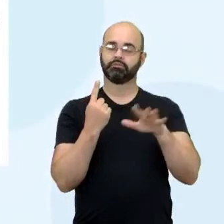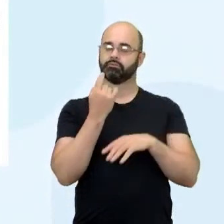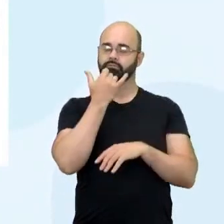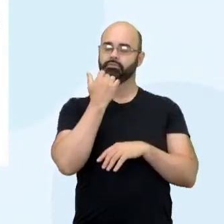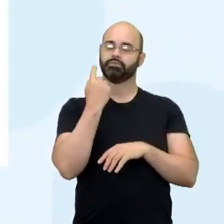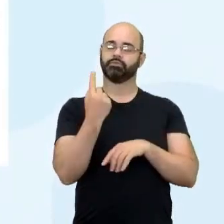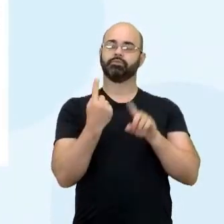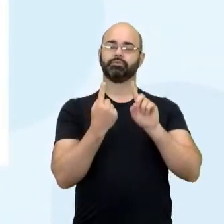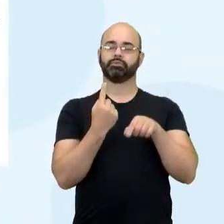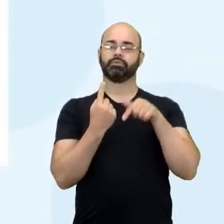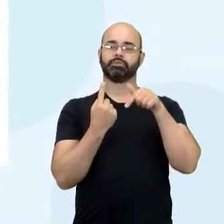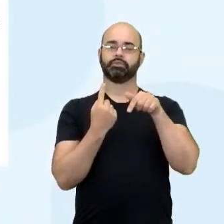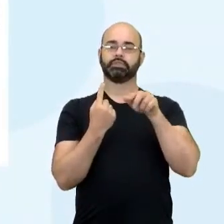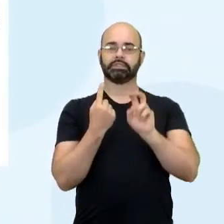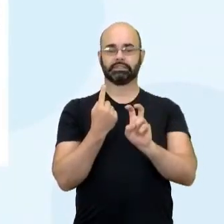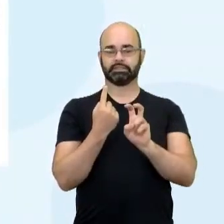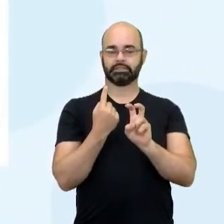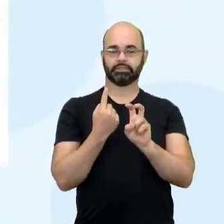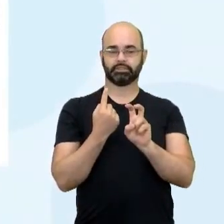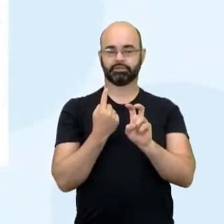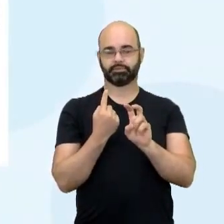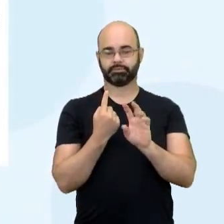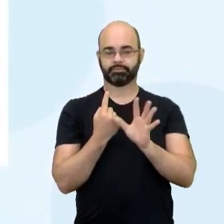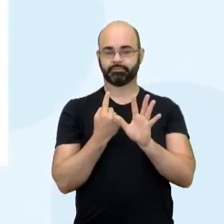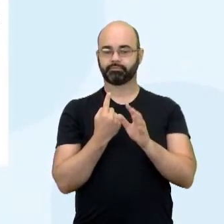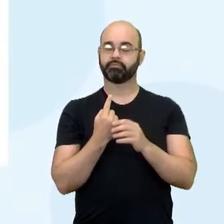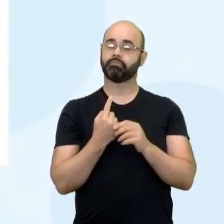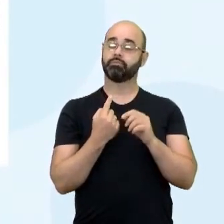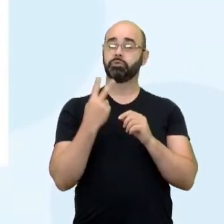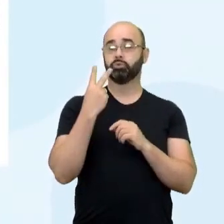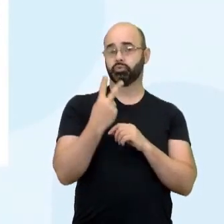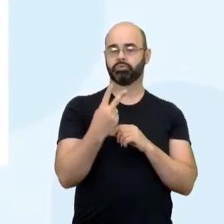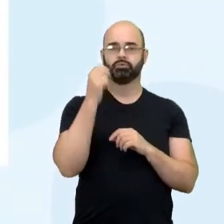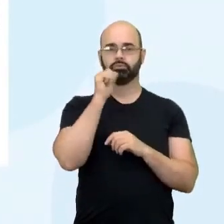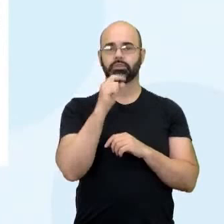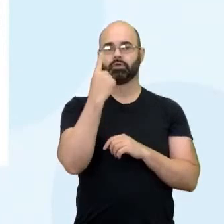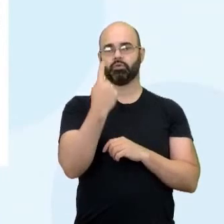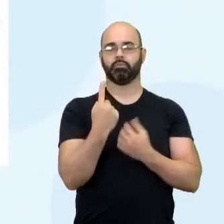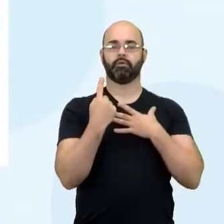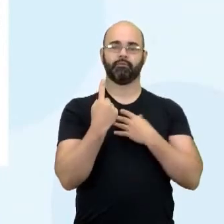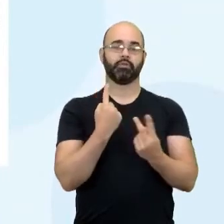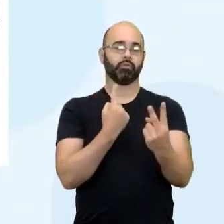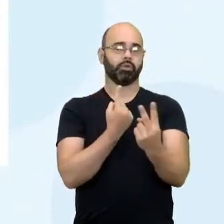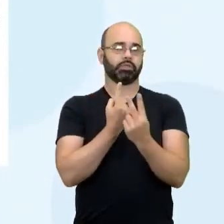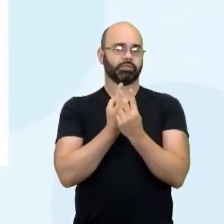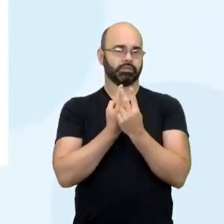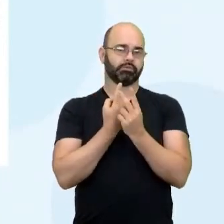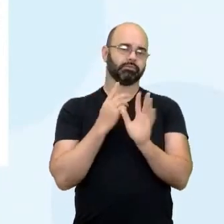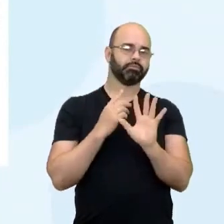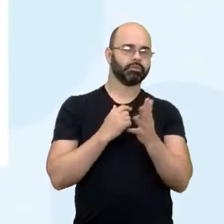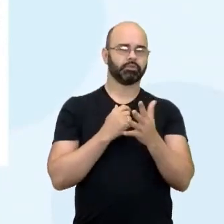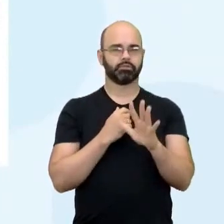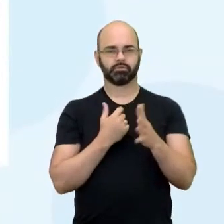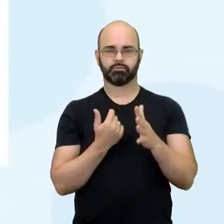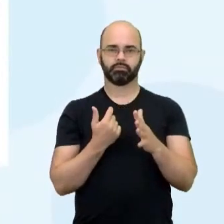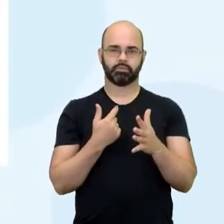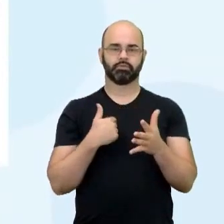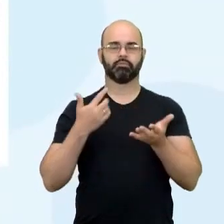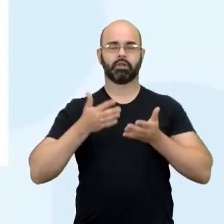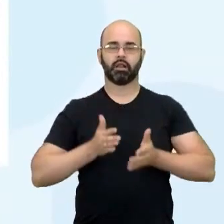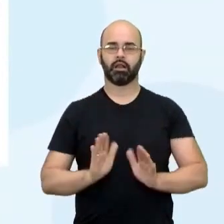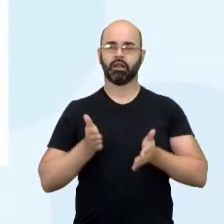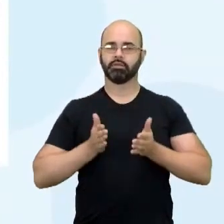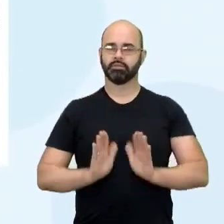1,75 a 2, né, crianças por mulher, né, isso aí é uma perspectiva de nascimento, né, porque